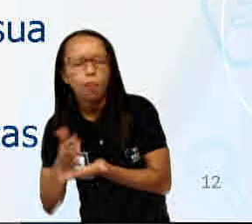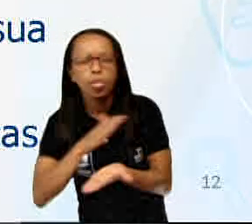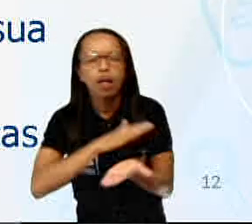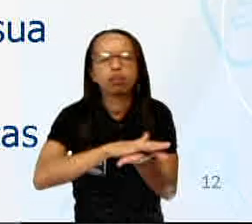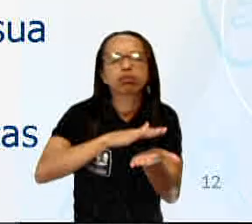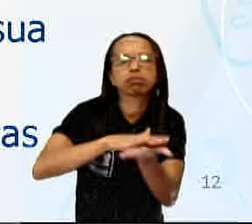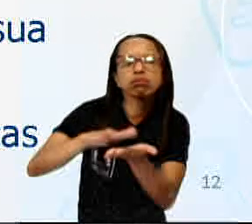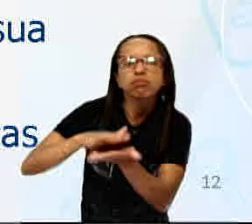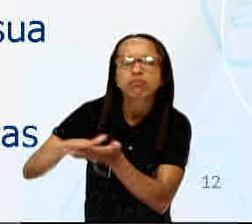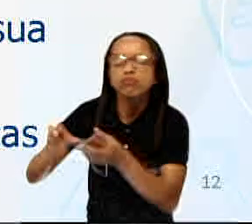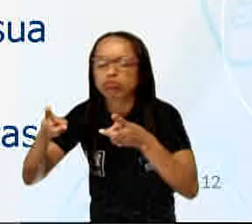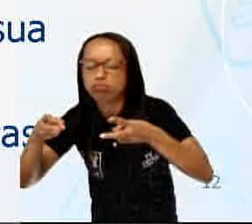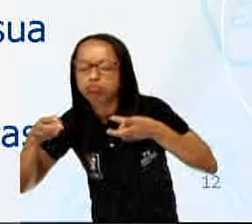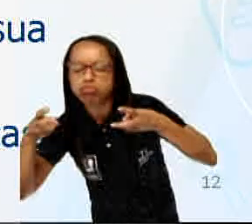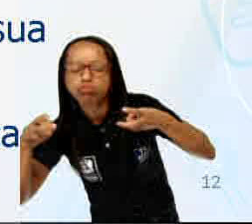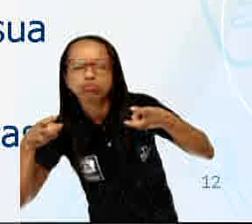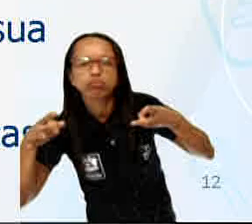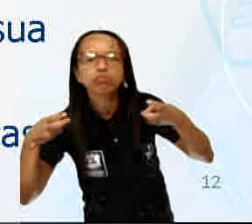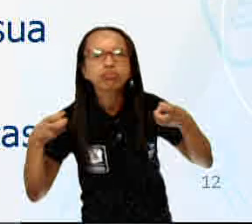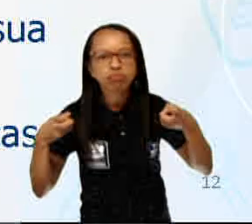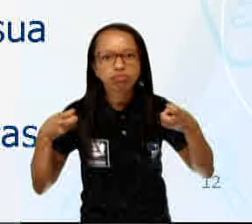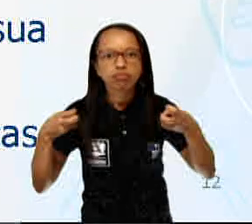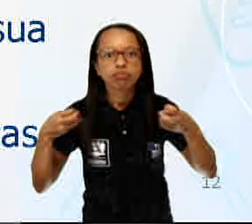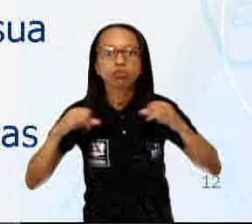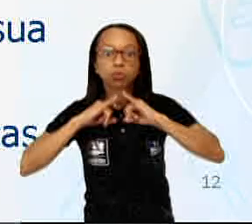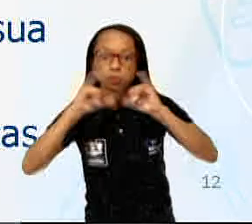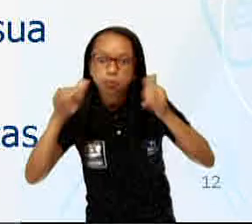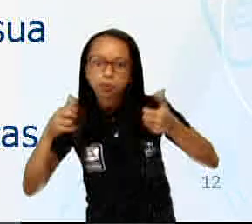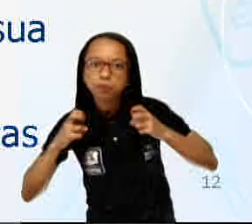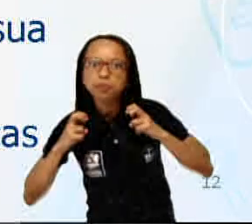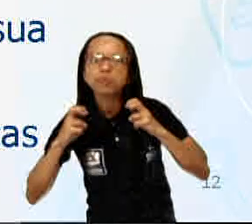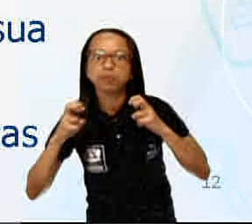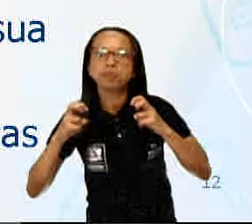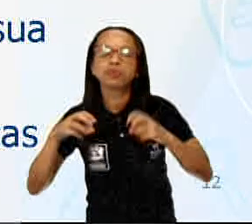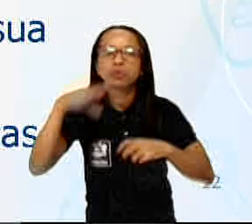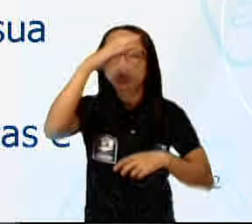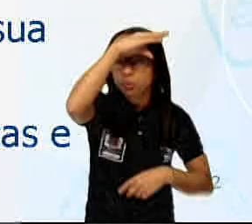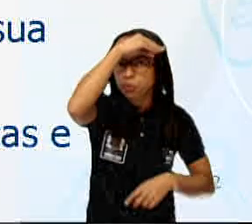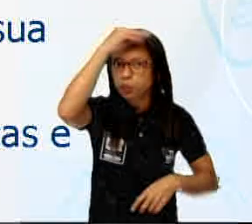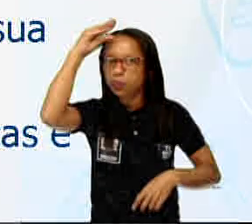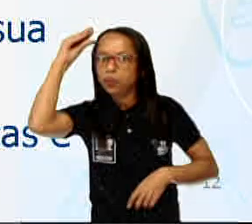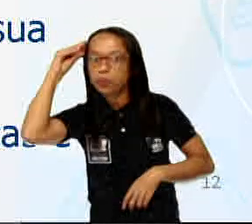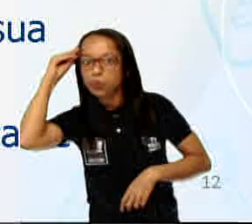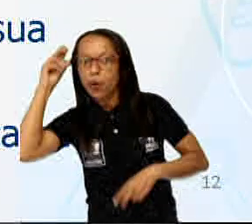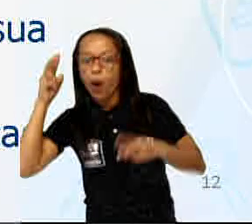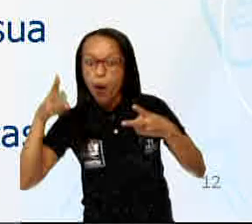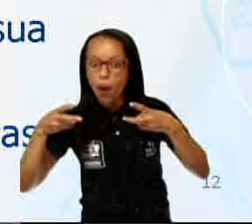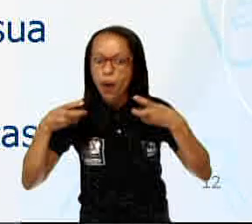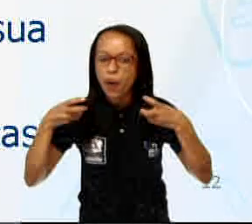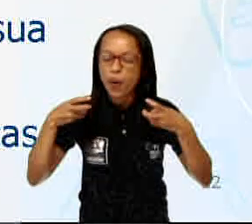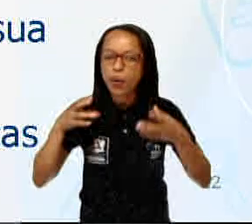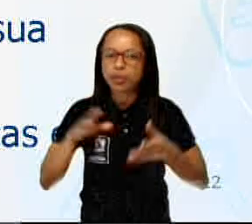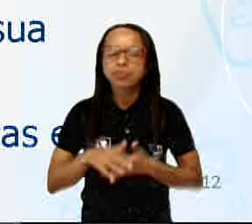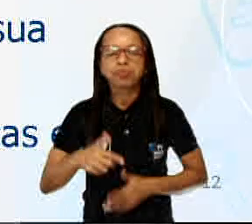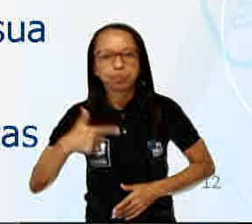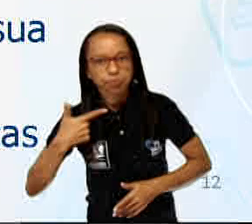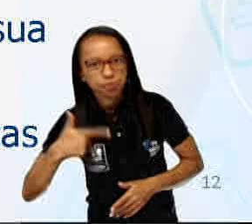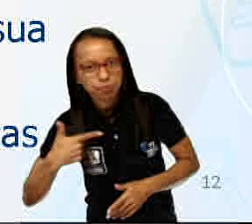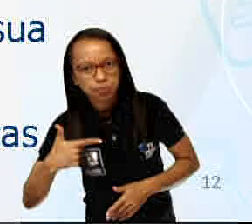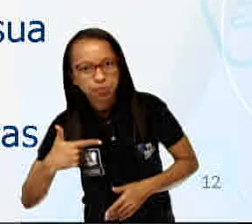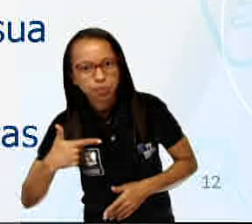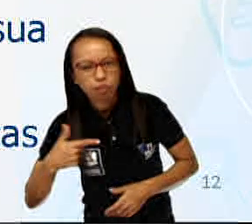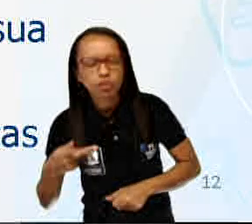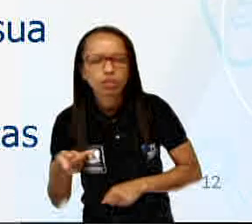publicada, analisada pela rede de Jaboatão dos Guararapes, pela nossa prefeitura. 2. Busque utilizar